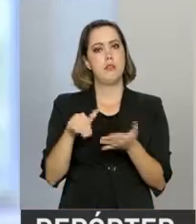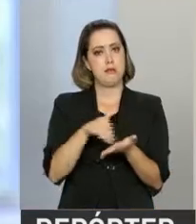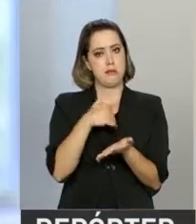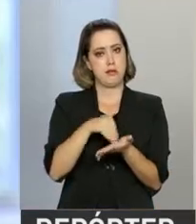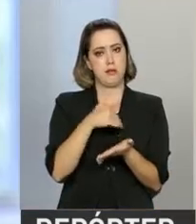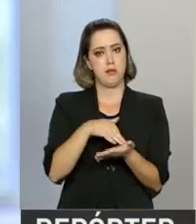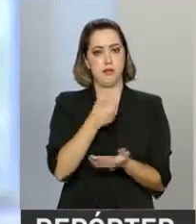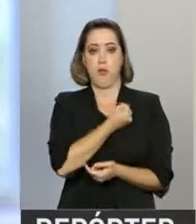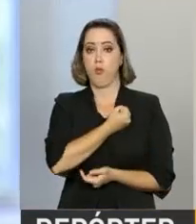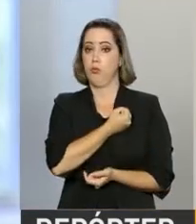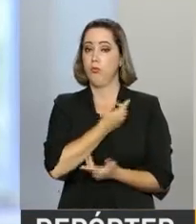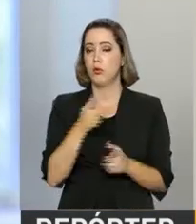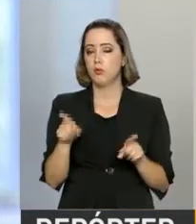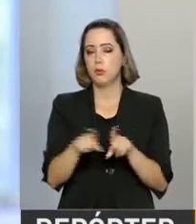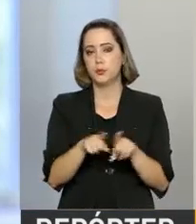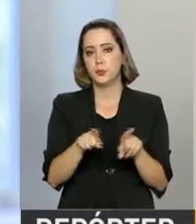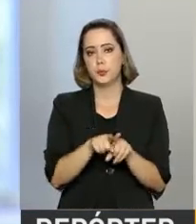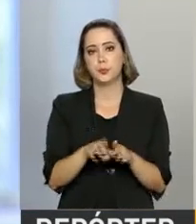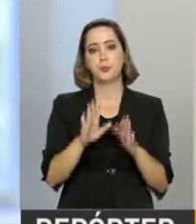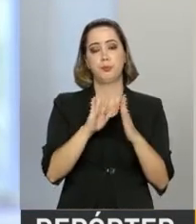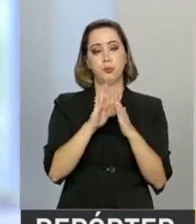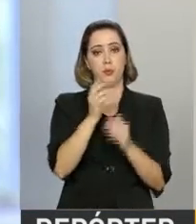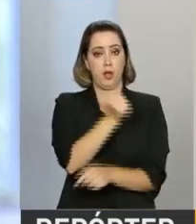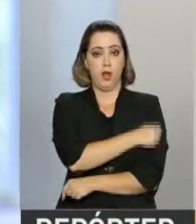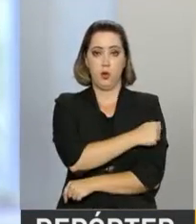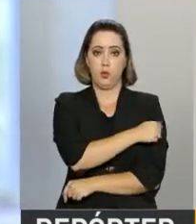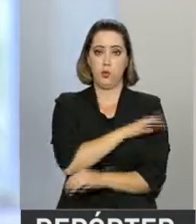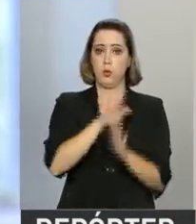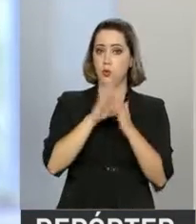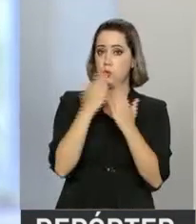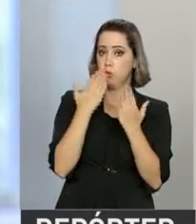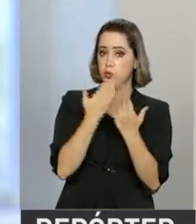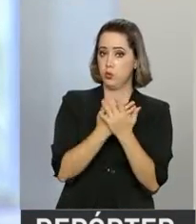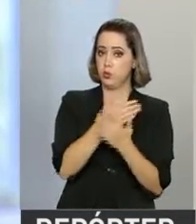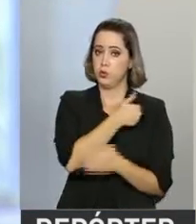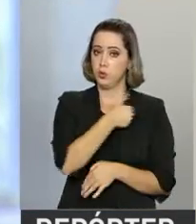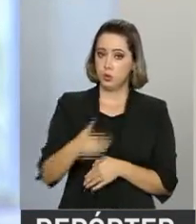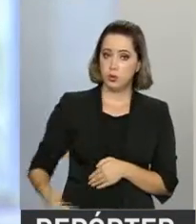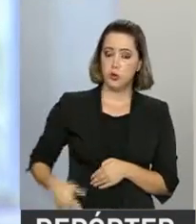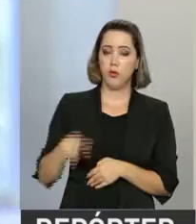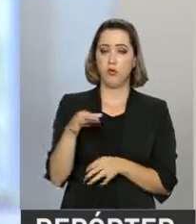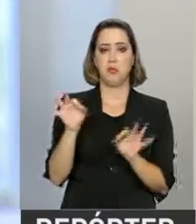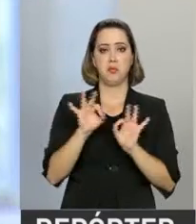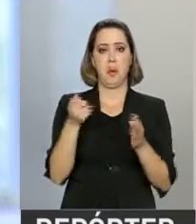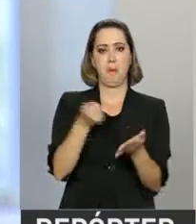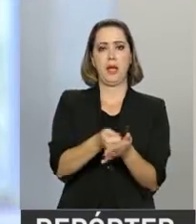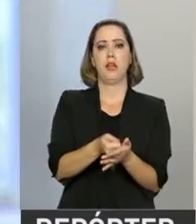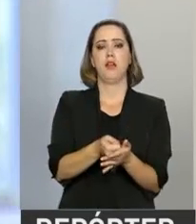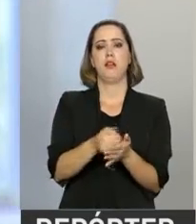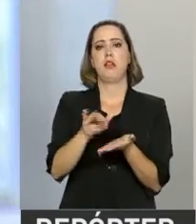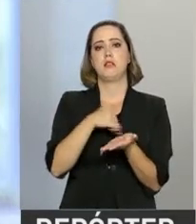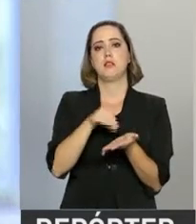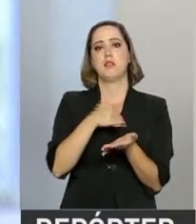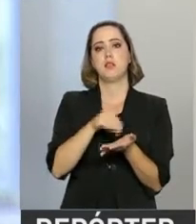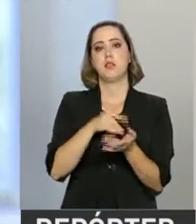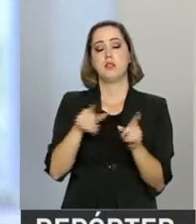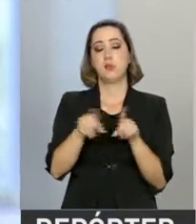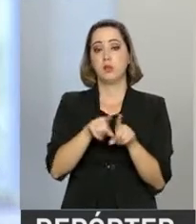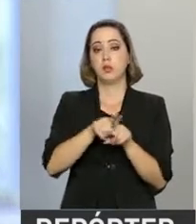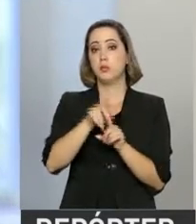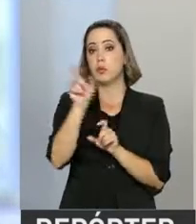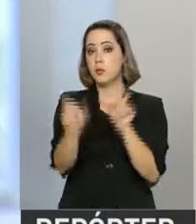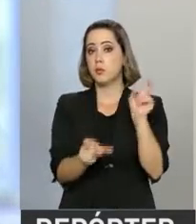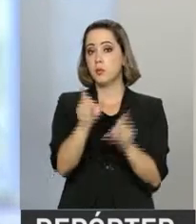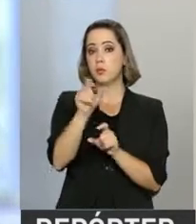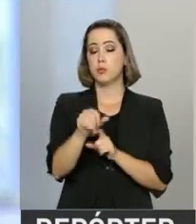inscrição. Alunos de escolas públicas continuam isentos da taxa de inscrição, assim como jovens inscritos no Cadastro Único